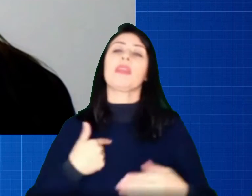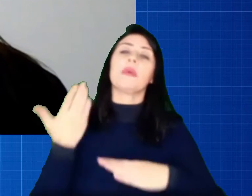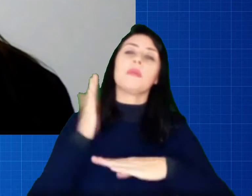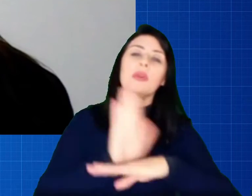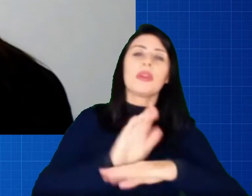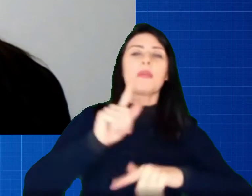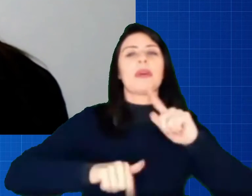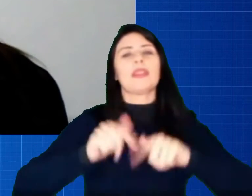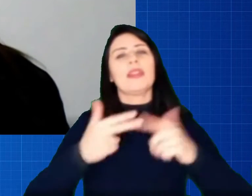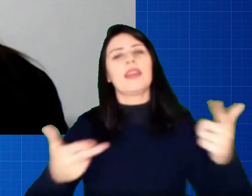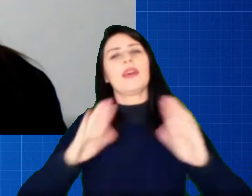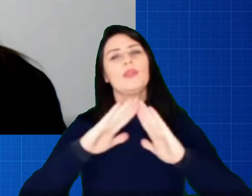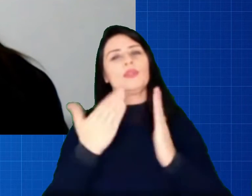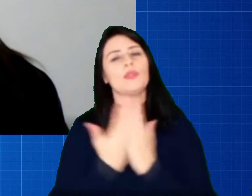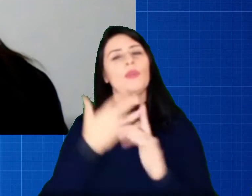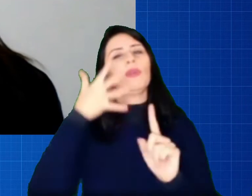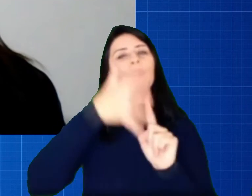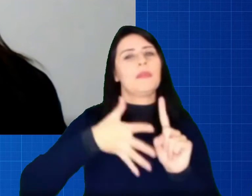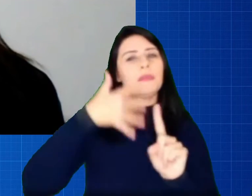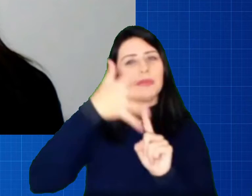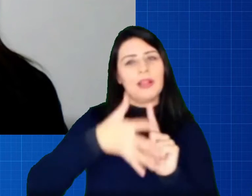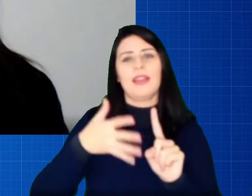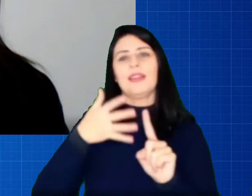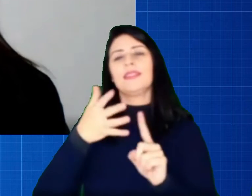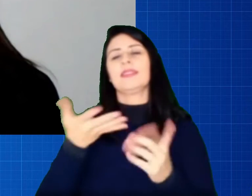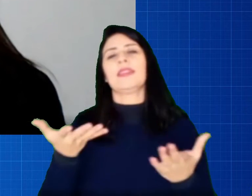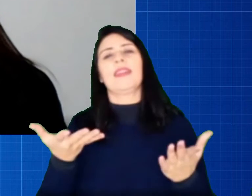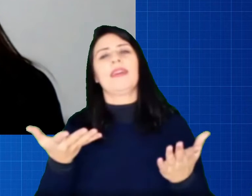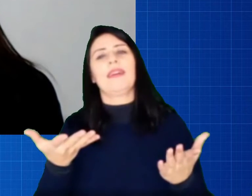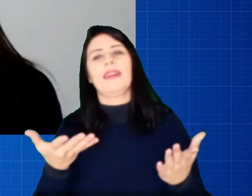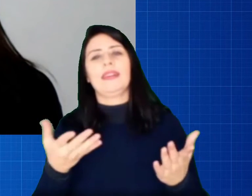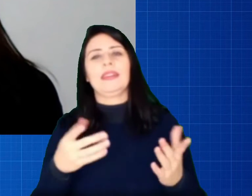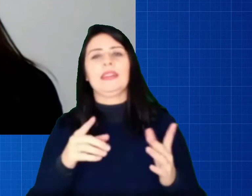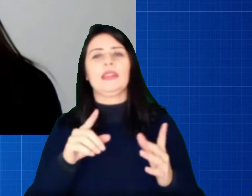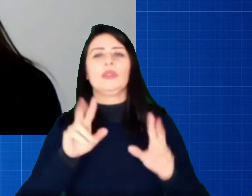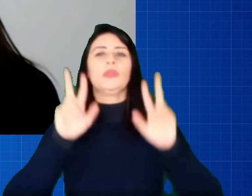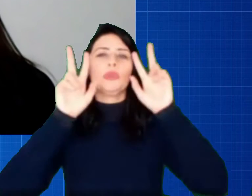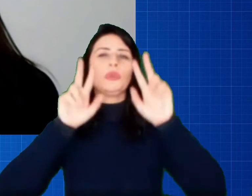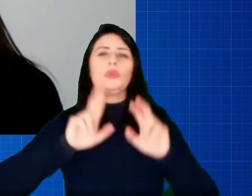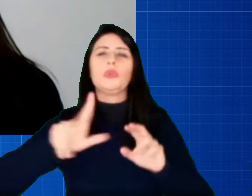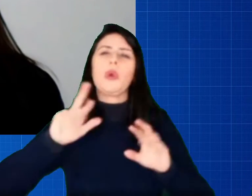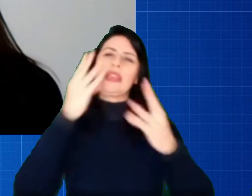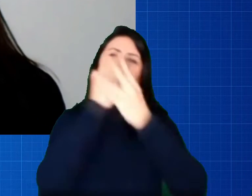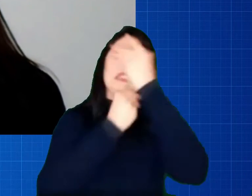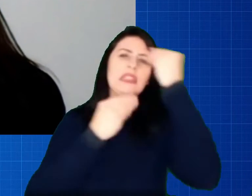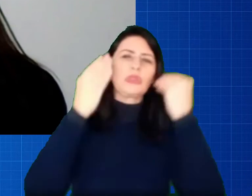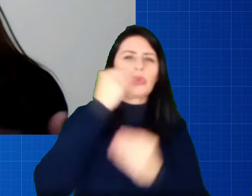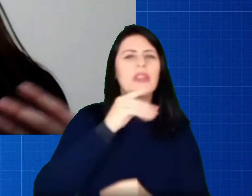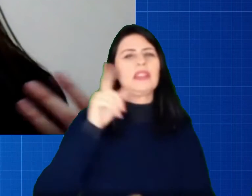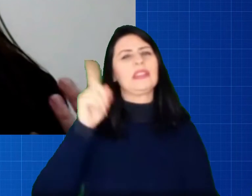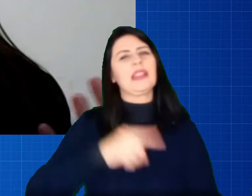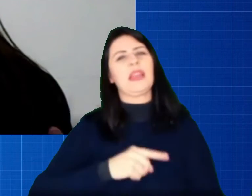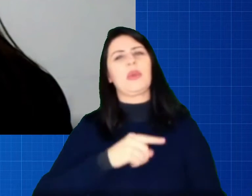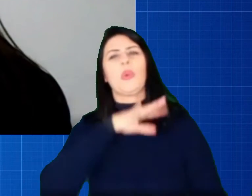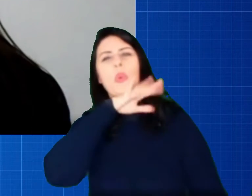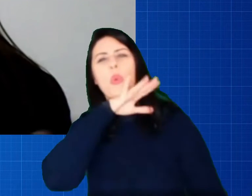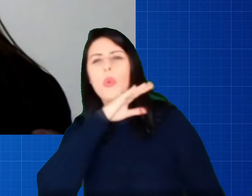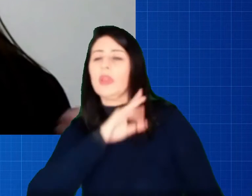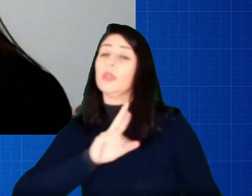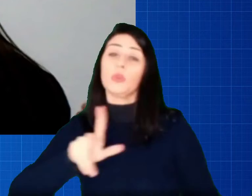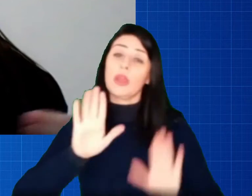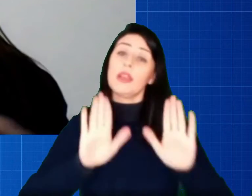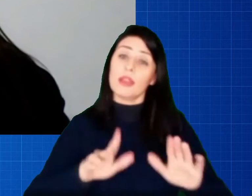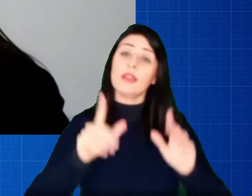trabalhando, né? E para apoiar esse material que a gente trabalha na escola, essas palestras, né? Que não banalizando